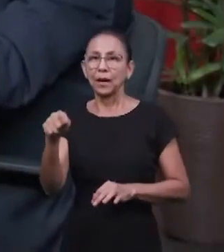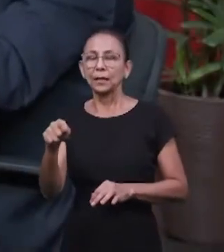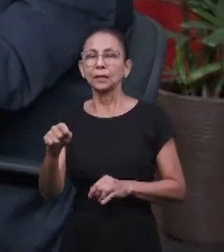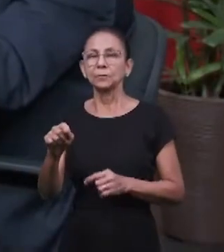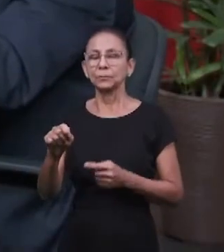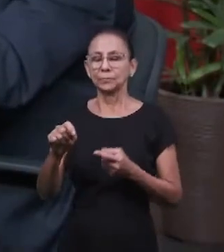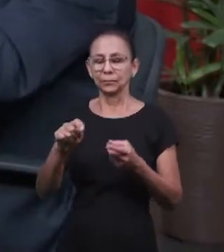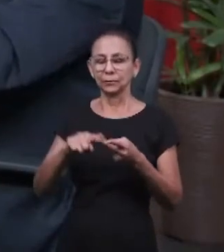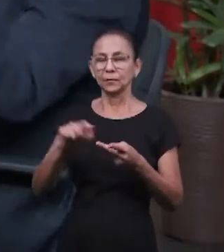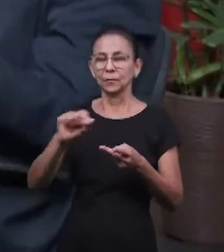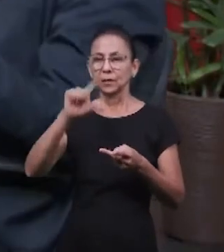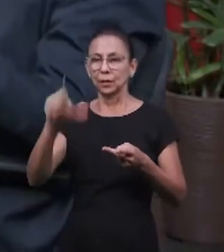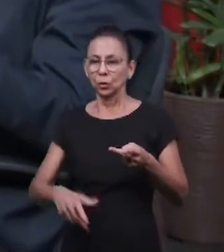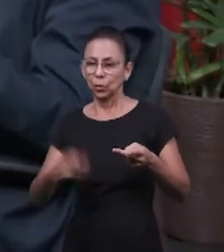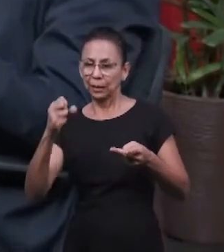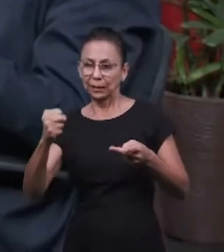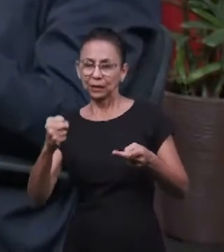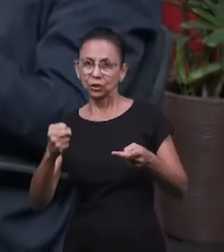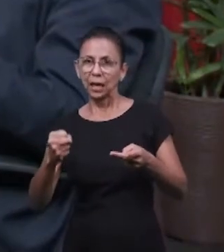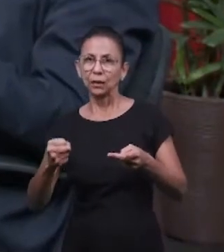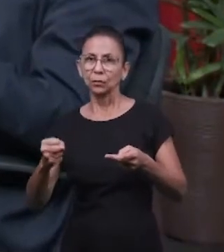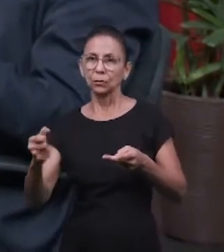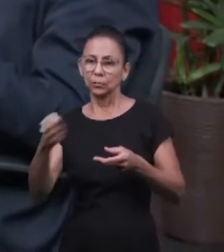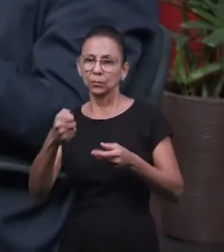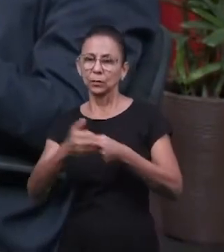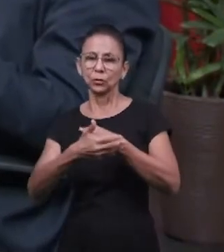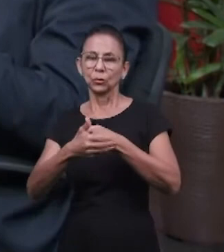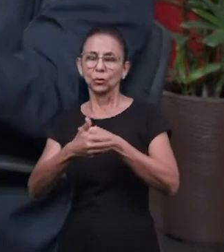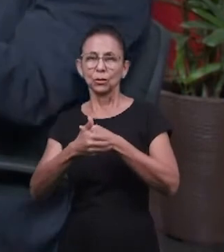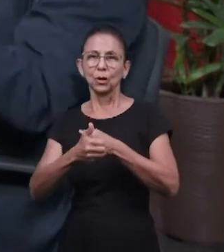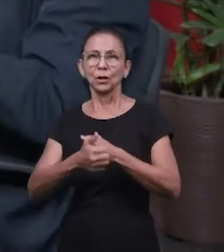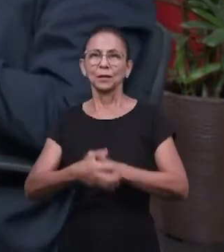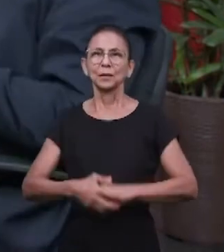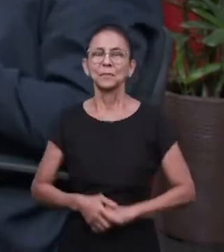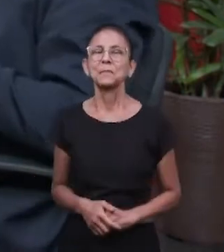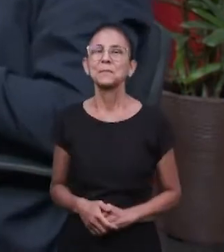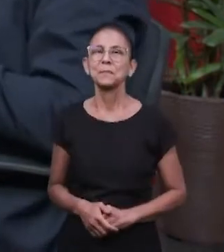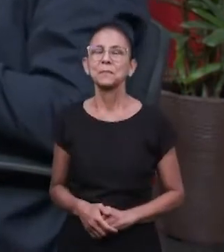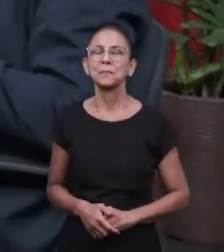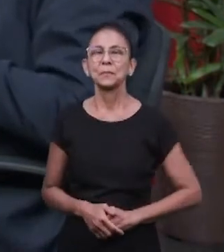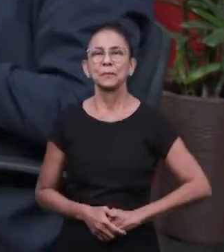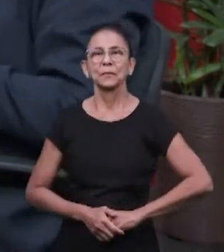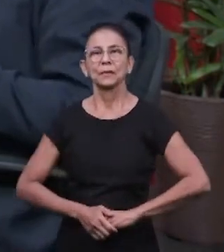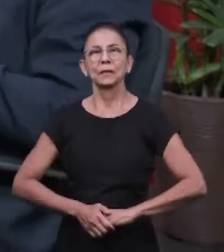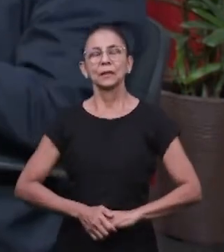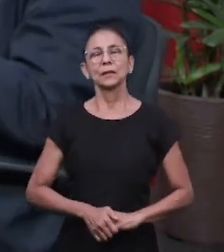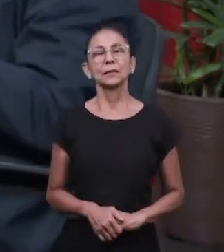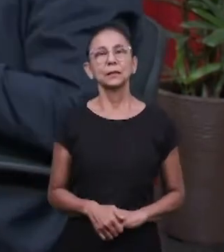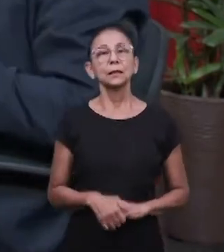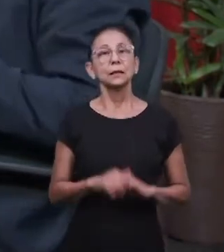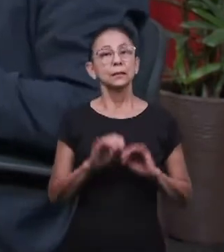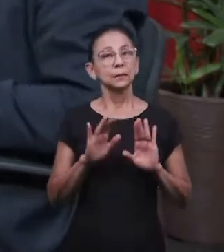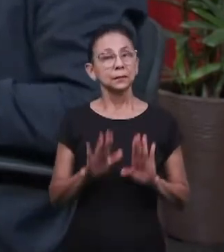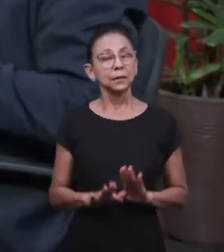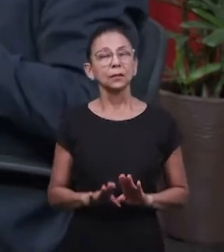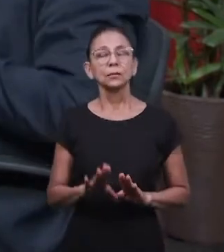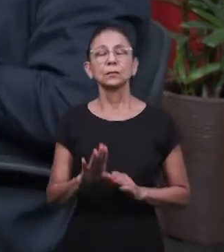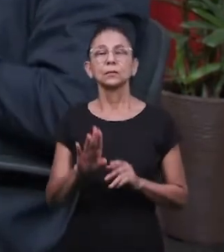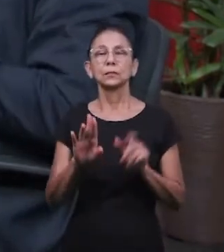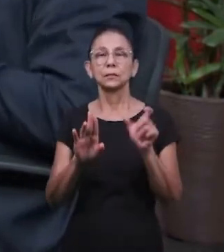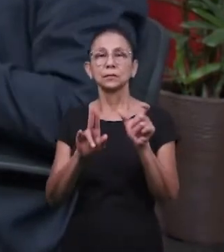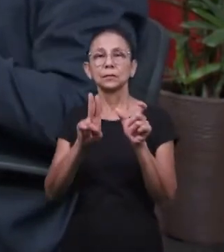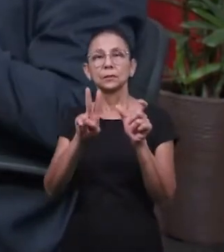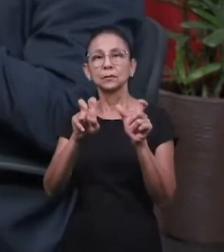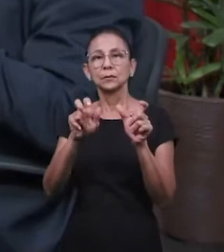A vara do Senhor do Salmo 23 fala que a vara. Aquela vara é para maltratar a ovelha? É para resgatar a ovelha, É não para é? resgatar, é para mantê-lo no caminho, Então, né?